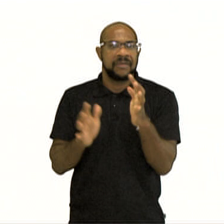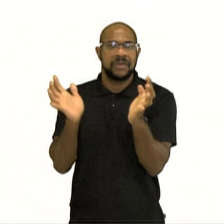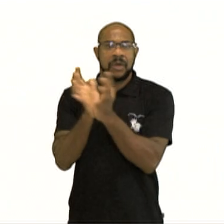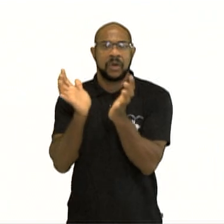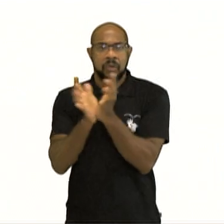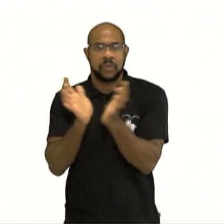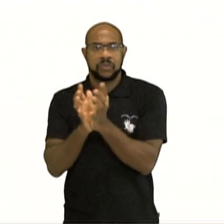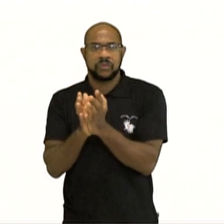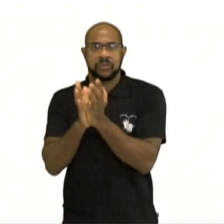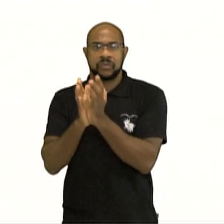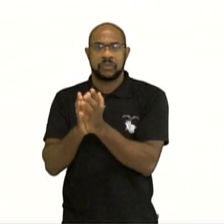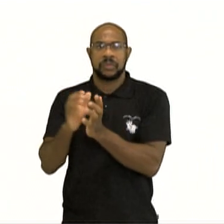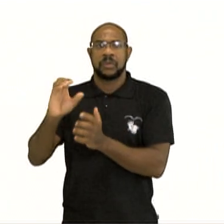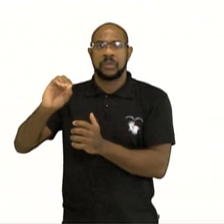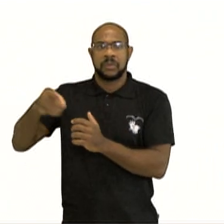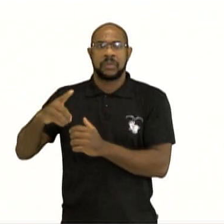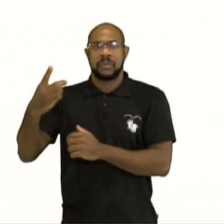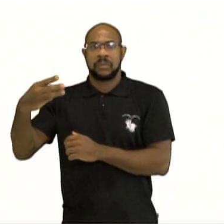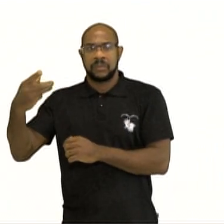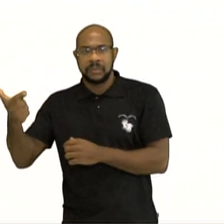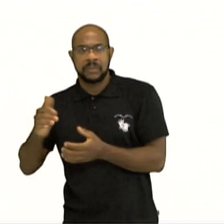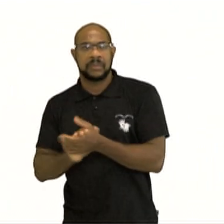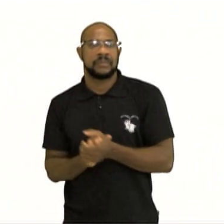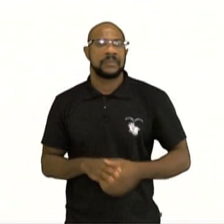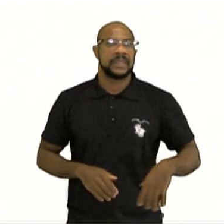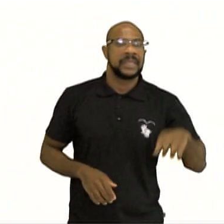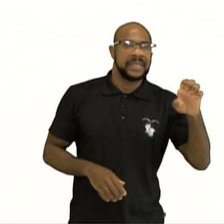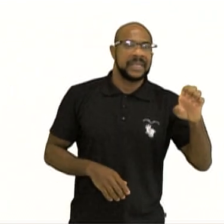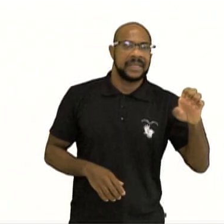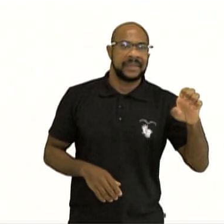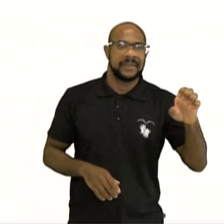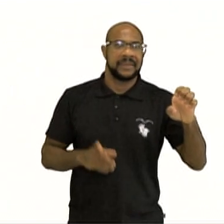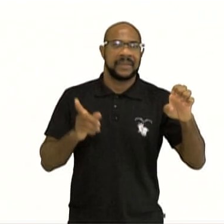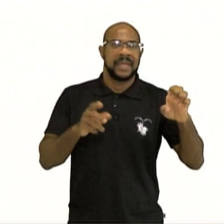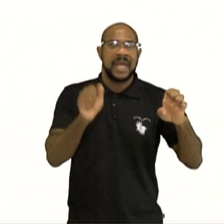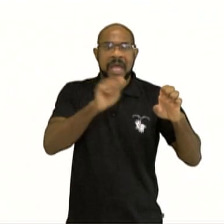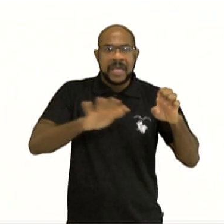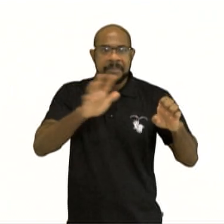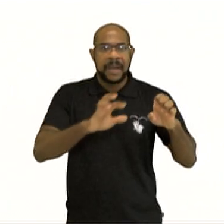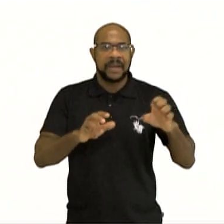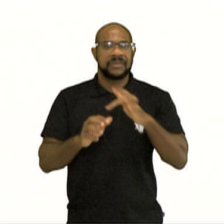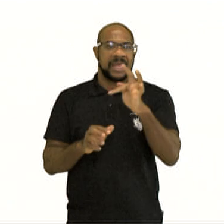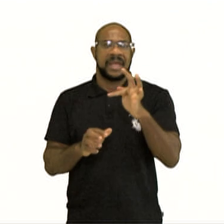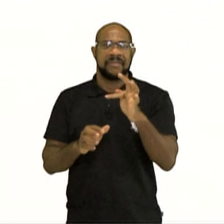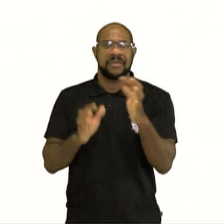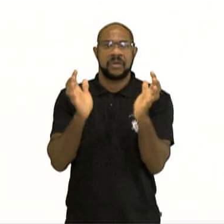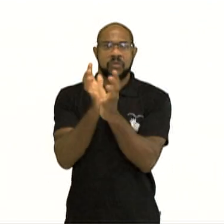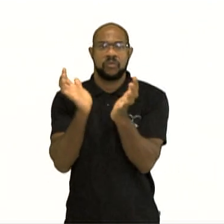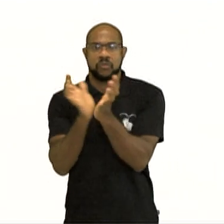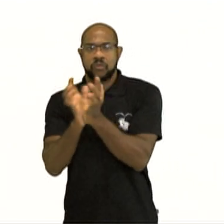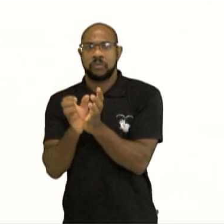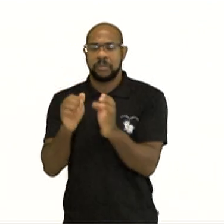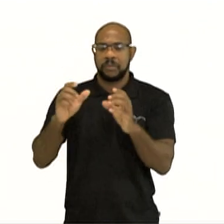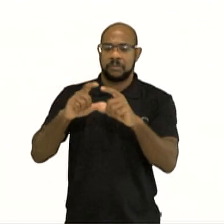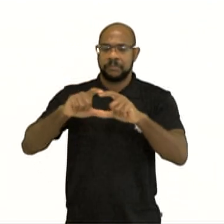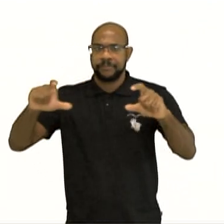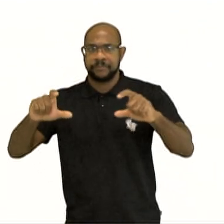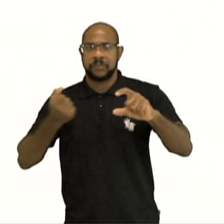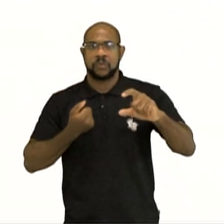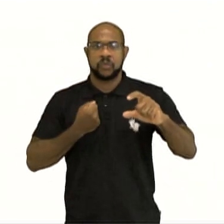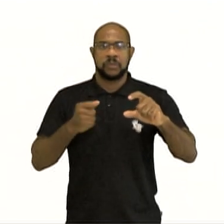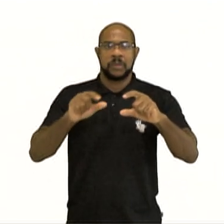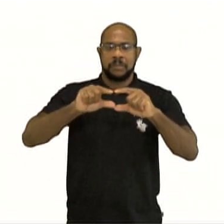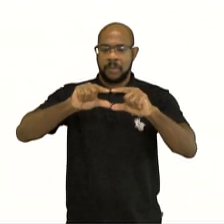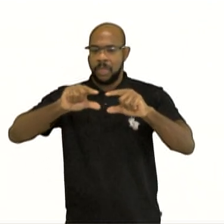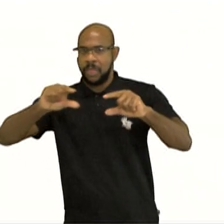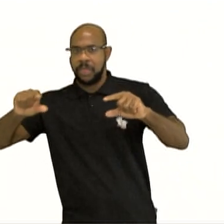9. Então, é um exercício que vai fazer você retomar as classificações das funções. Dá uma olhadinha lá no seu caderno